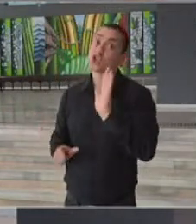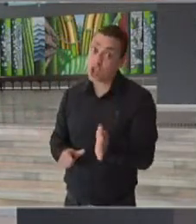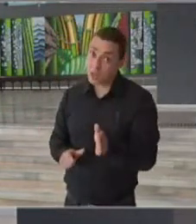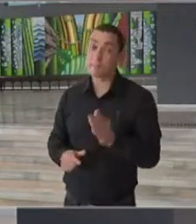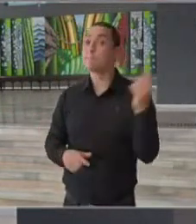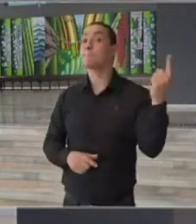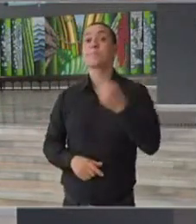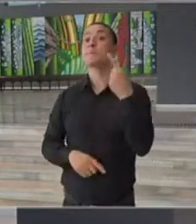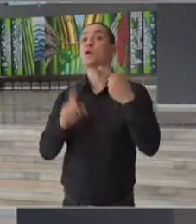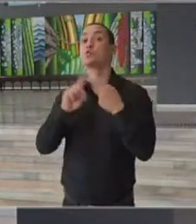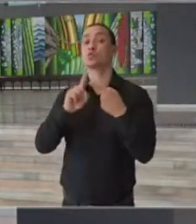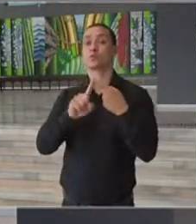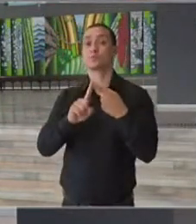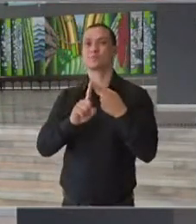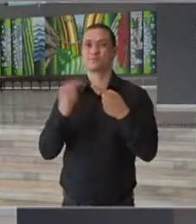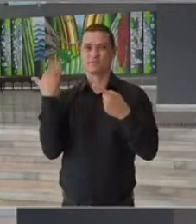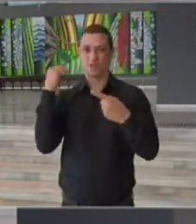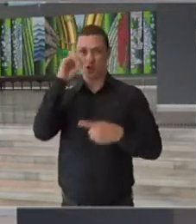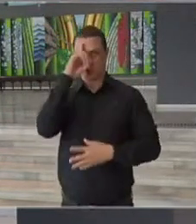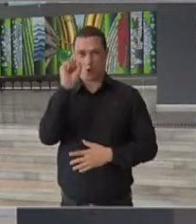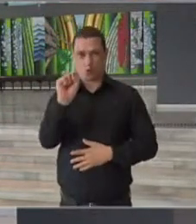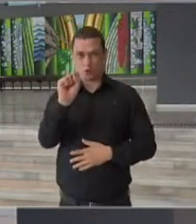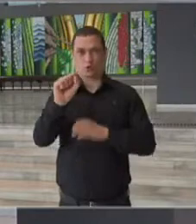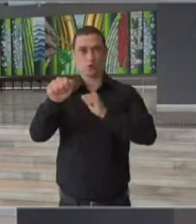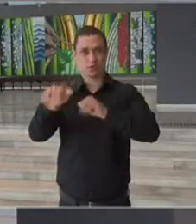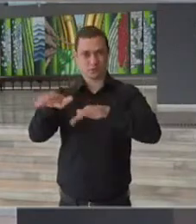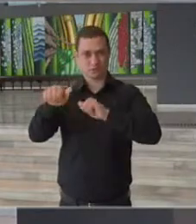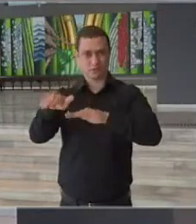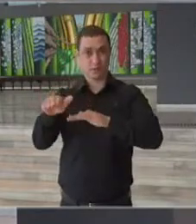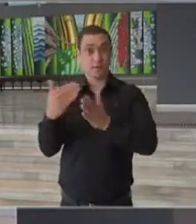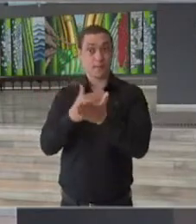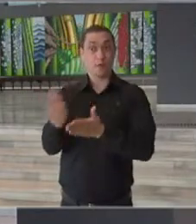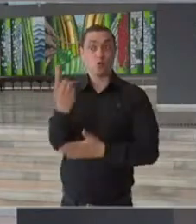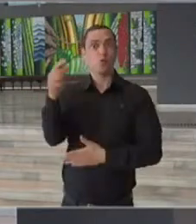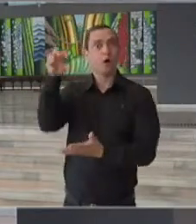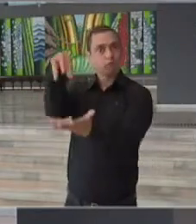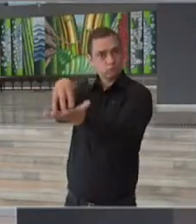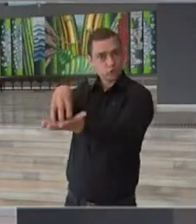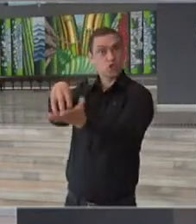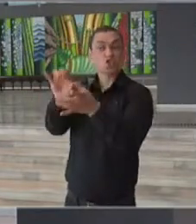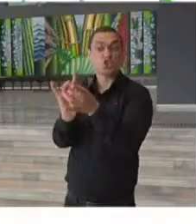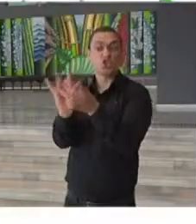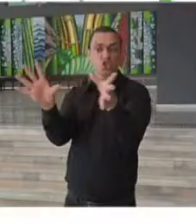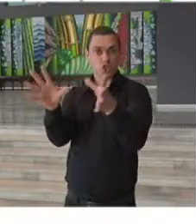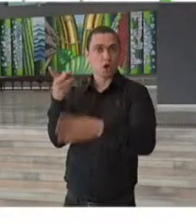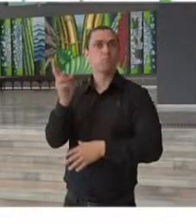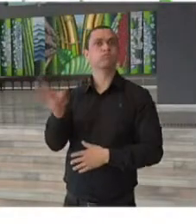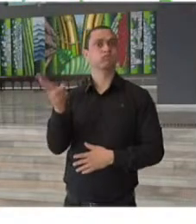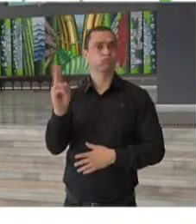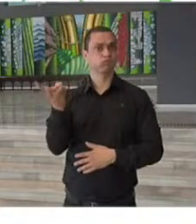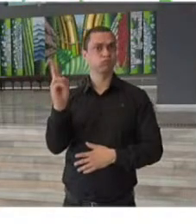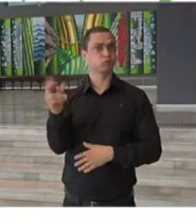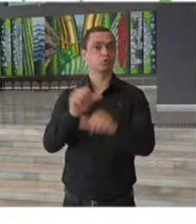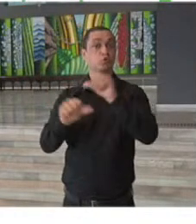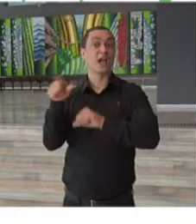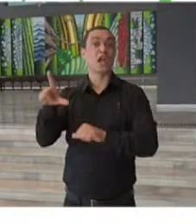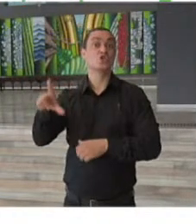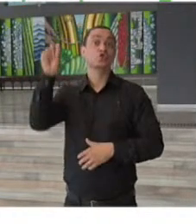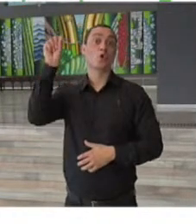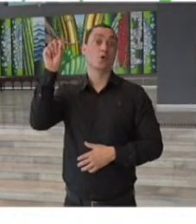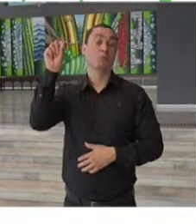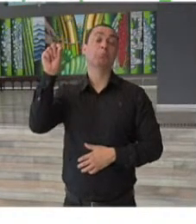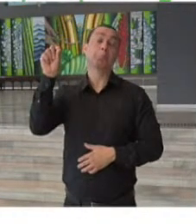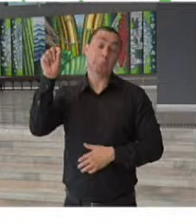Primeiro, nós iniciamos no dia 8 de setembro, aqueles lugares que já foram autorizados permanecem de forma opcional